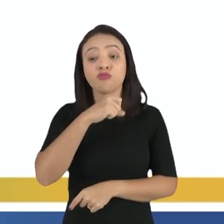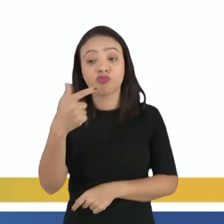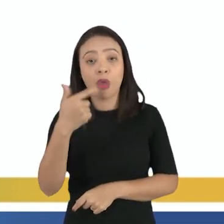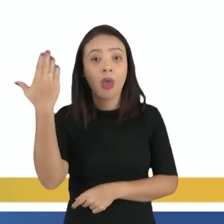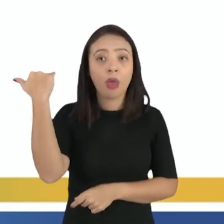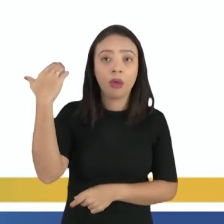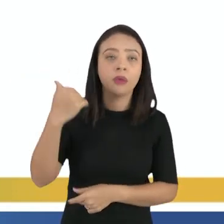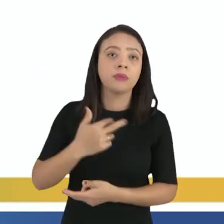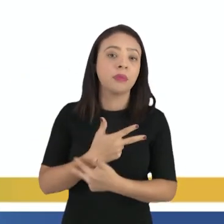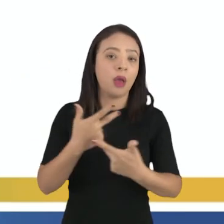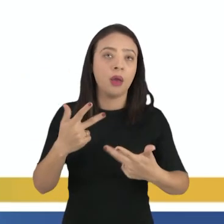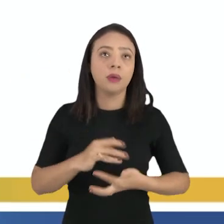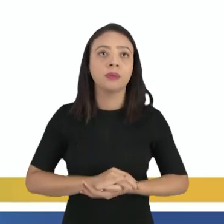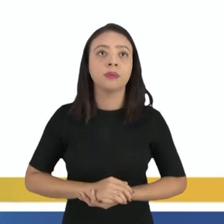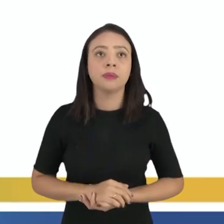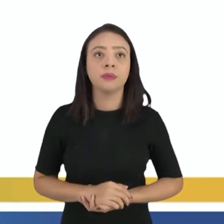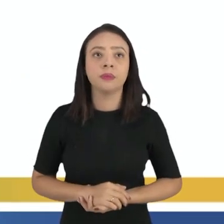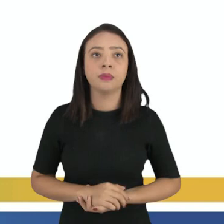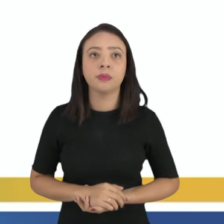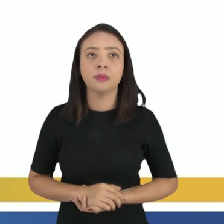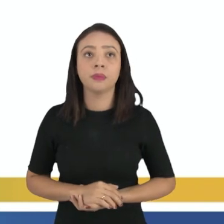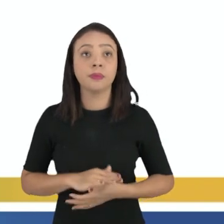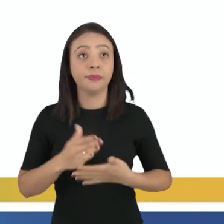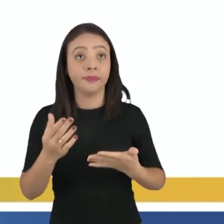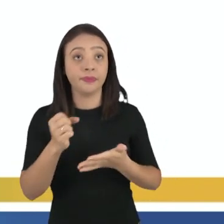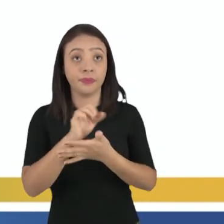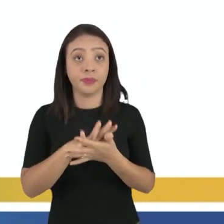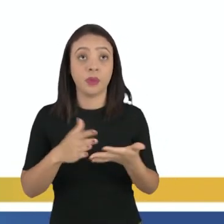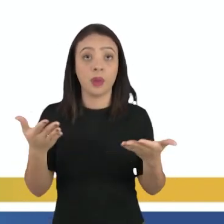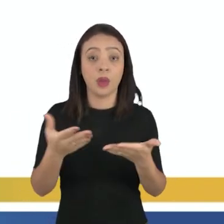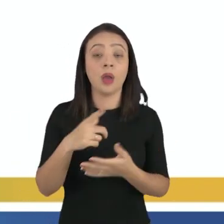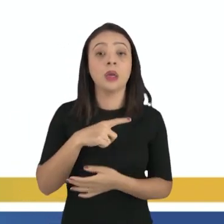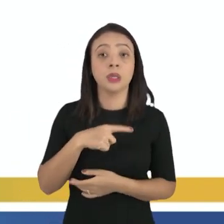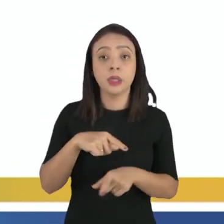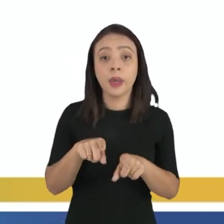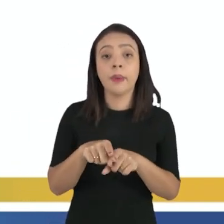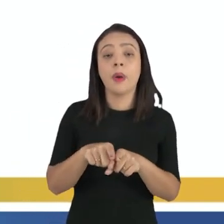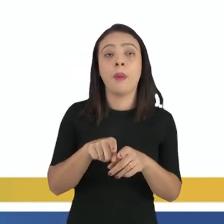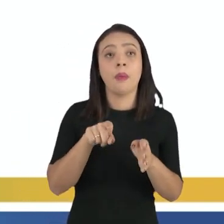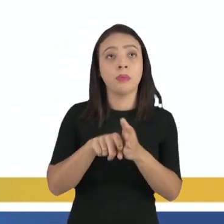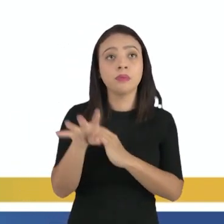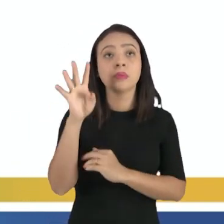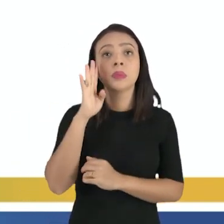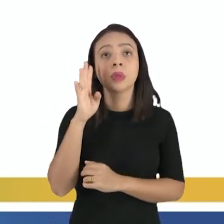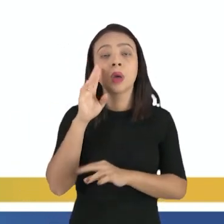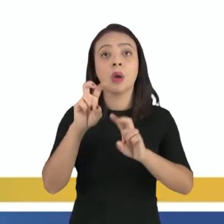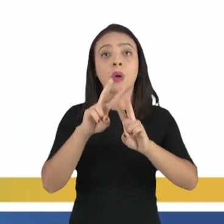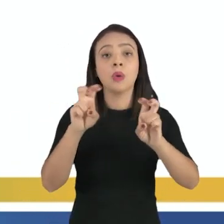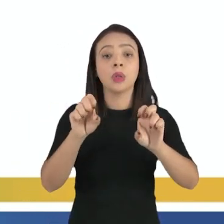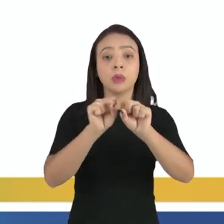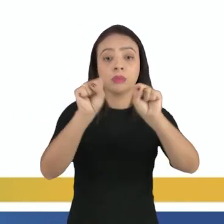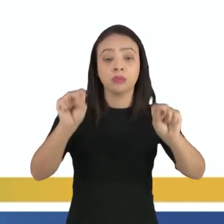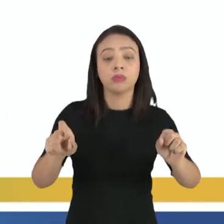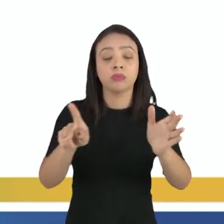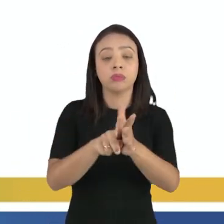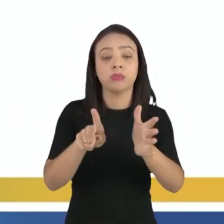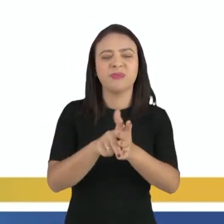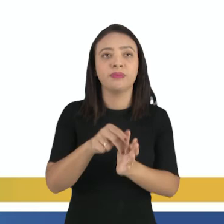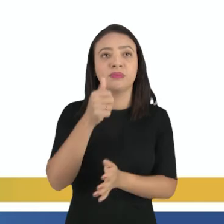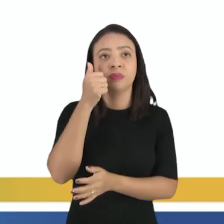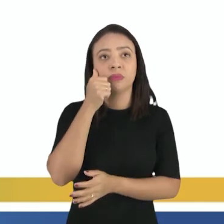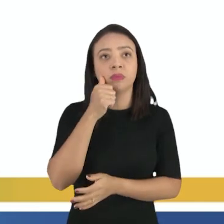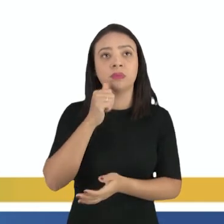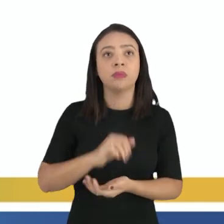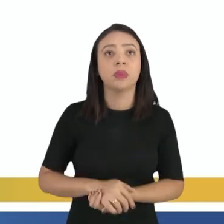entre outros. Bom, no nosso Exercitando, a gente tem uma questão bem interessante sobre o sistema reprodutor feminino. Recebe o